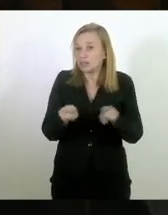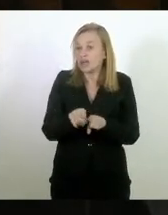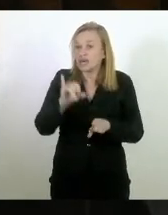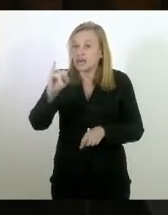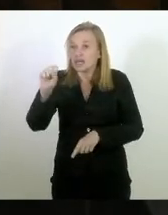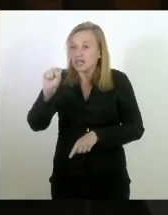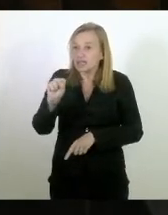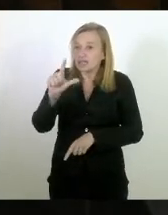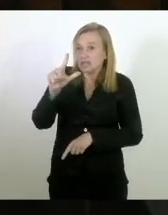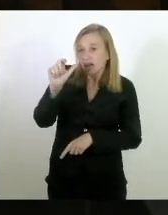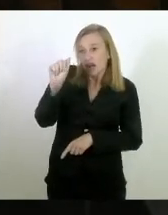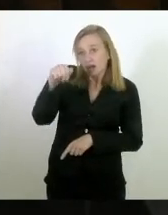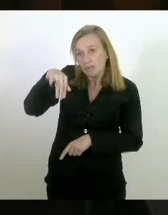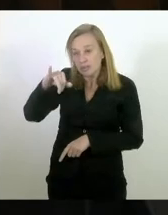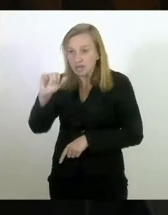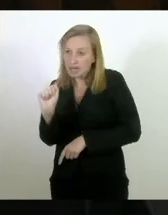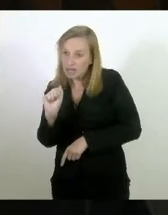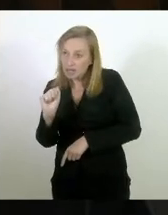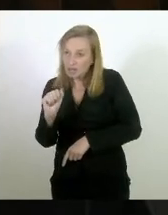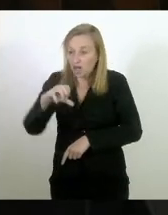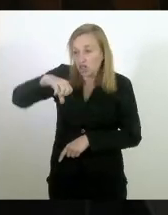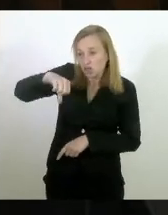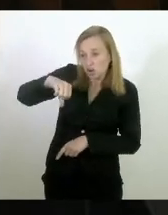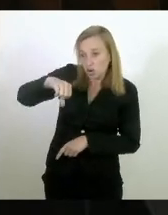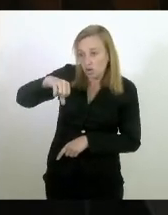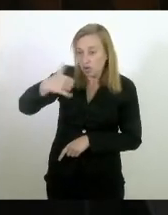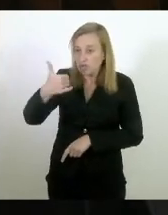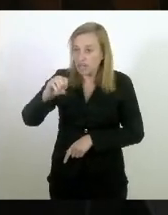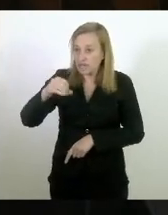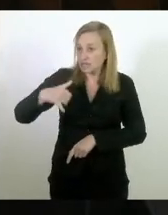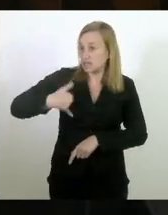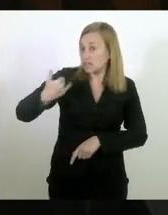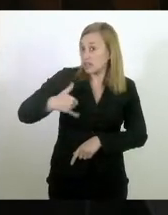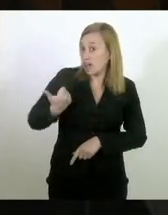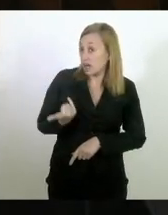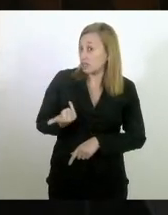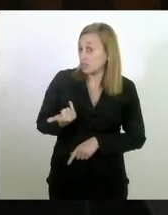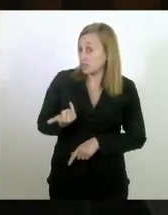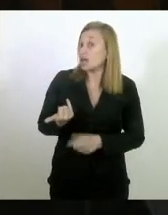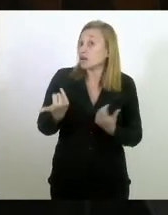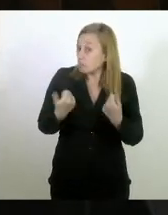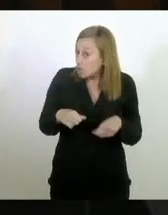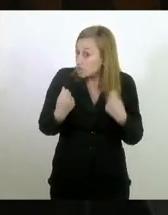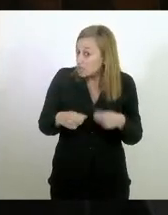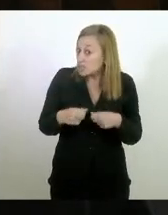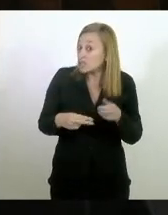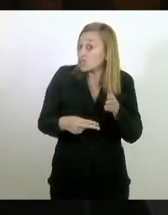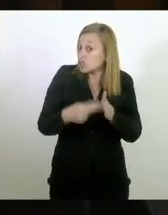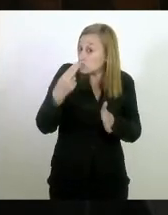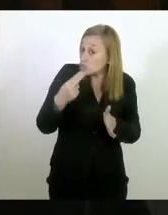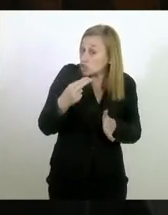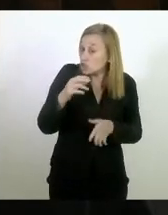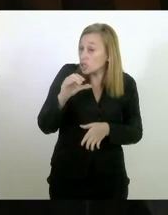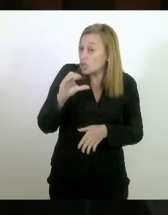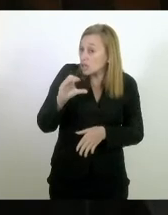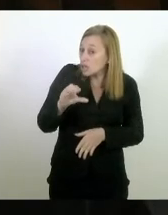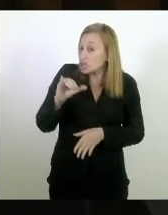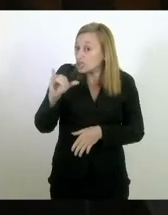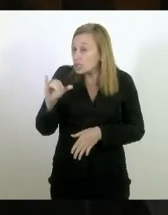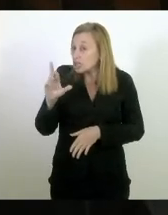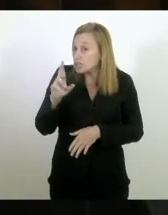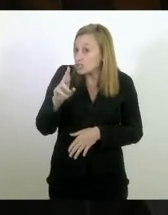anos de idades façam eles tem que fazer a circuncisão é criança